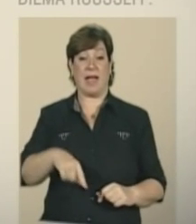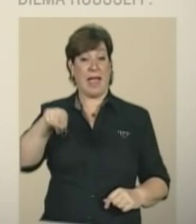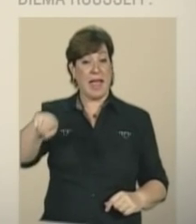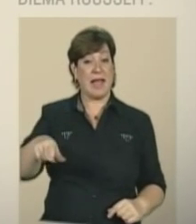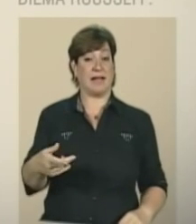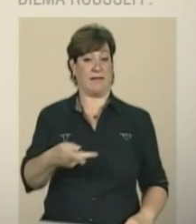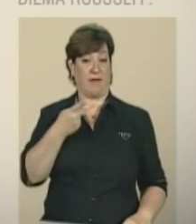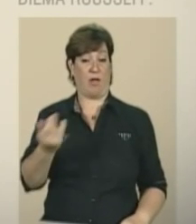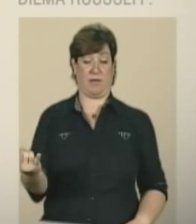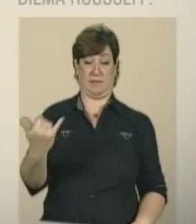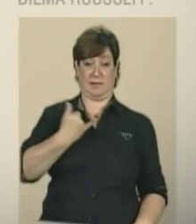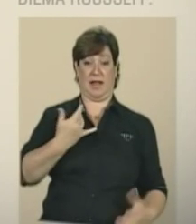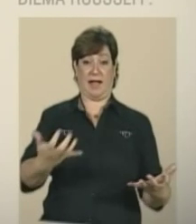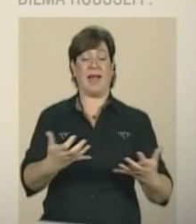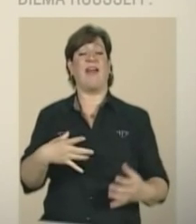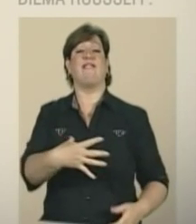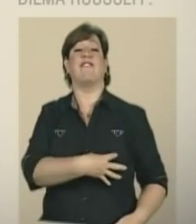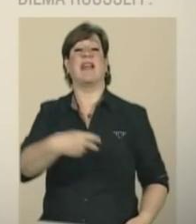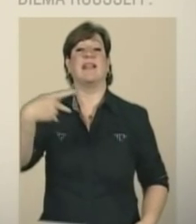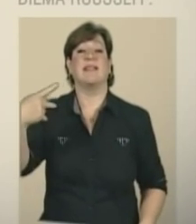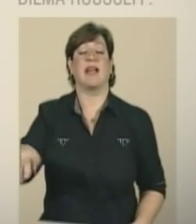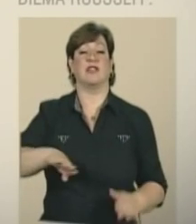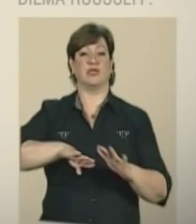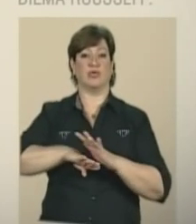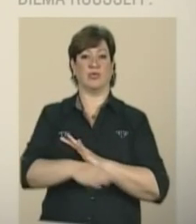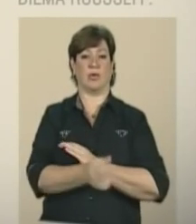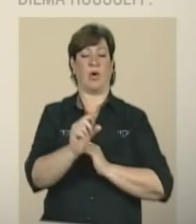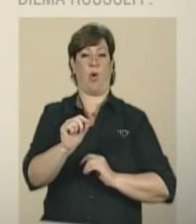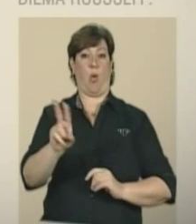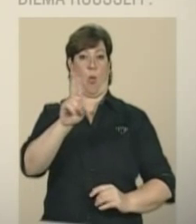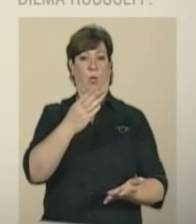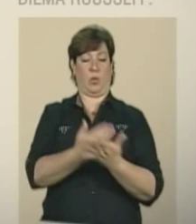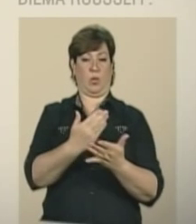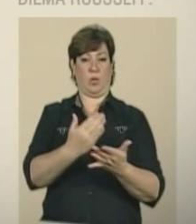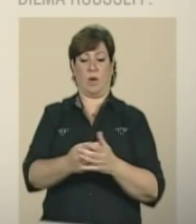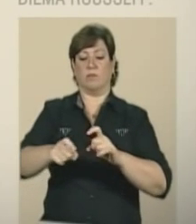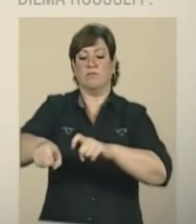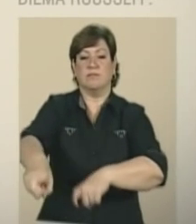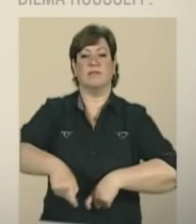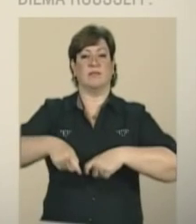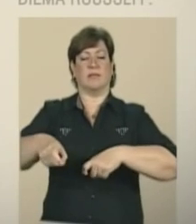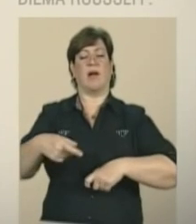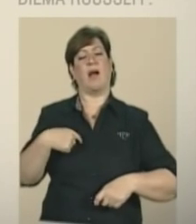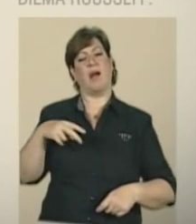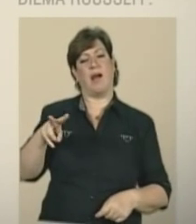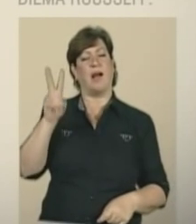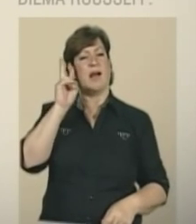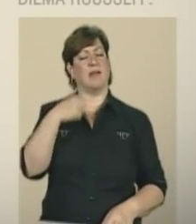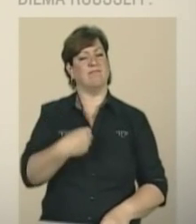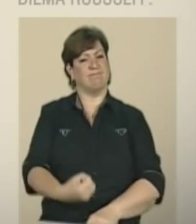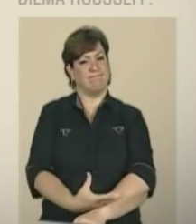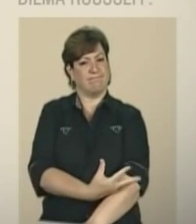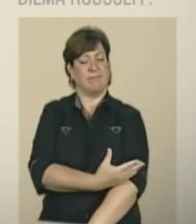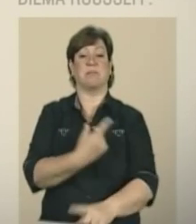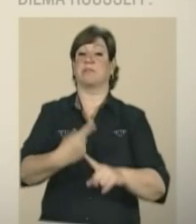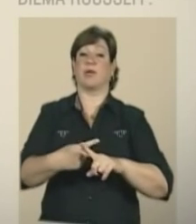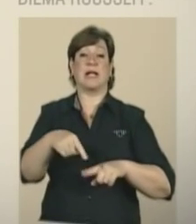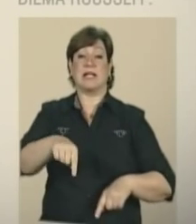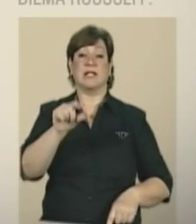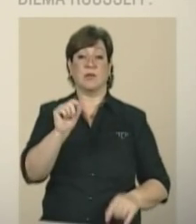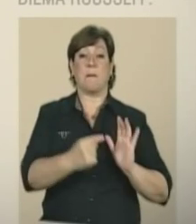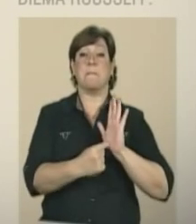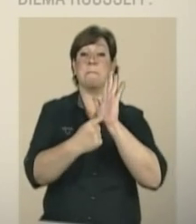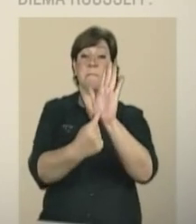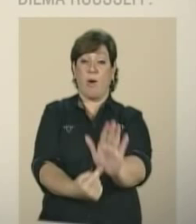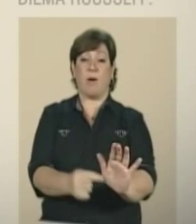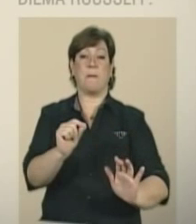o filho se tornasse um agricultor Universitário a história me emocionou muito sabe por Luciano porque ela representa